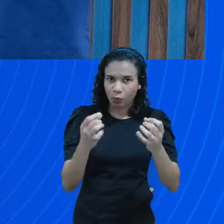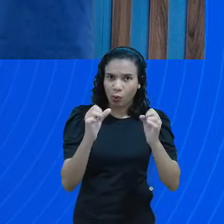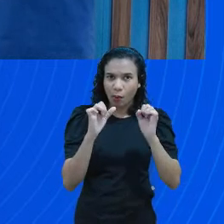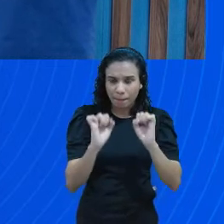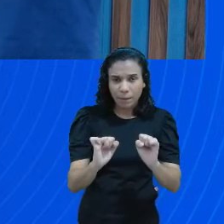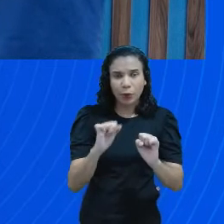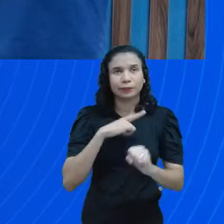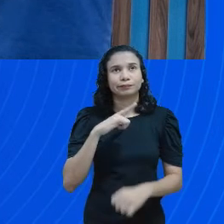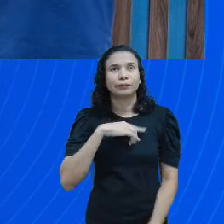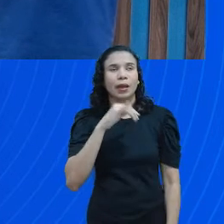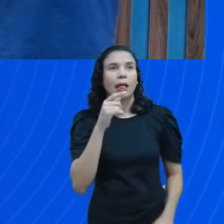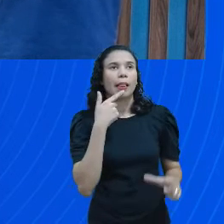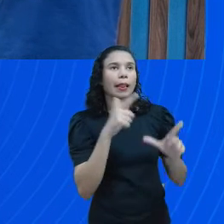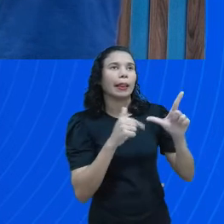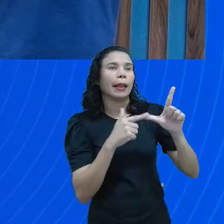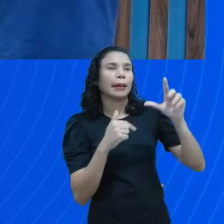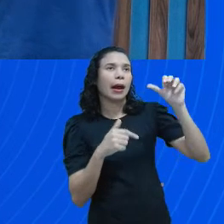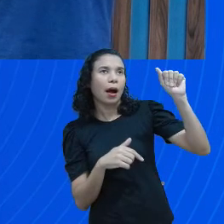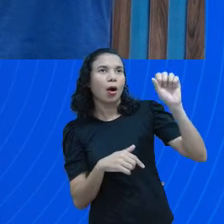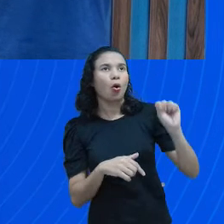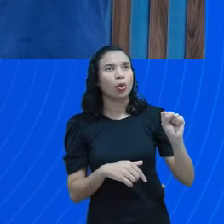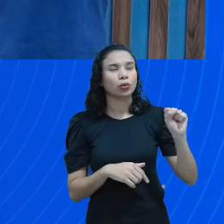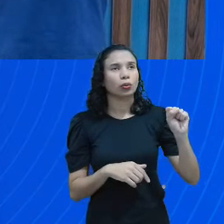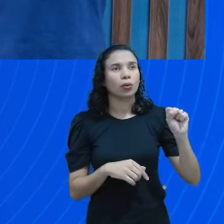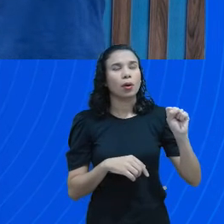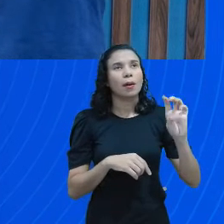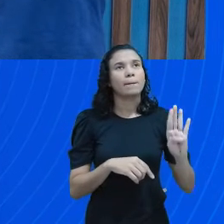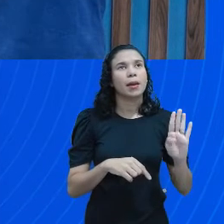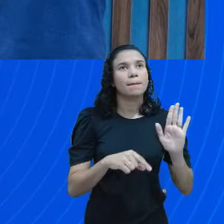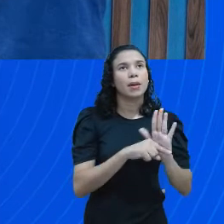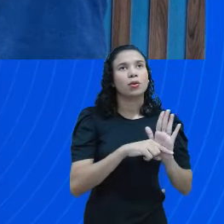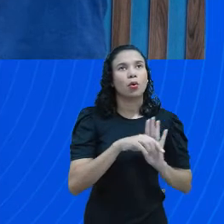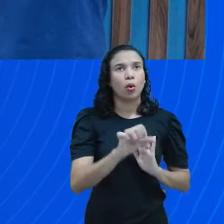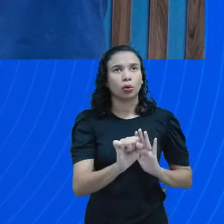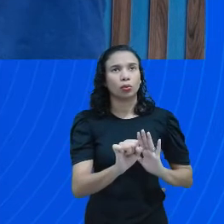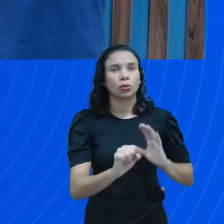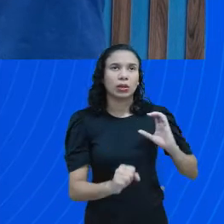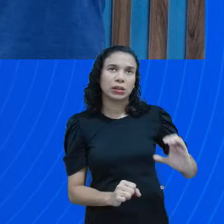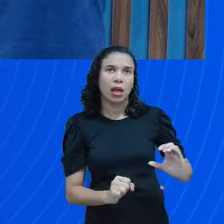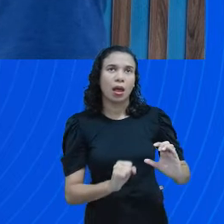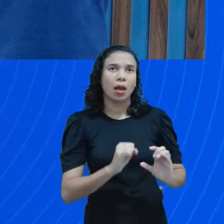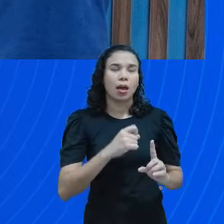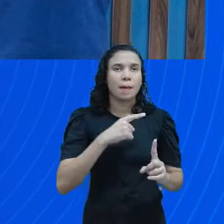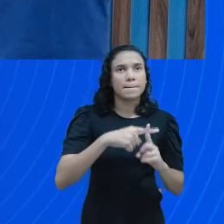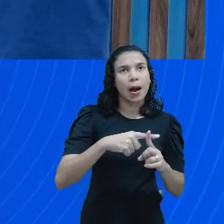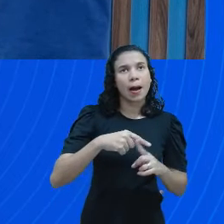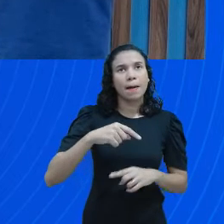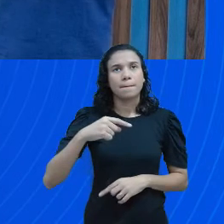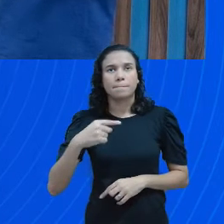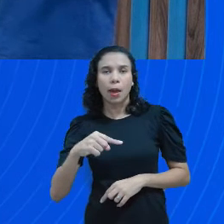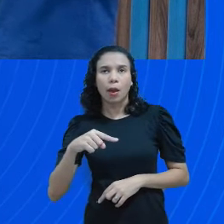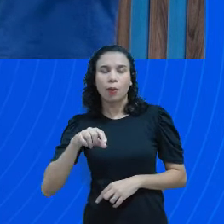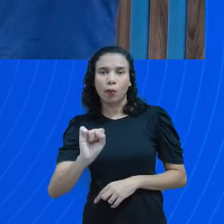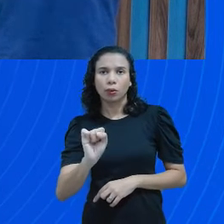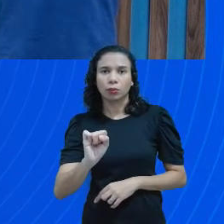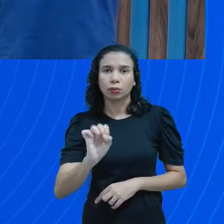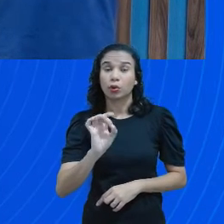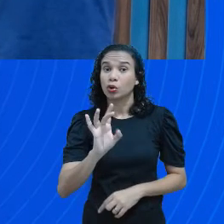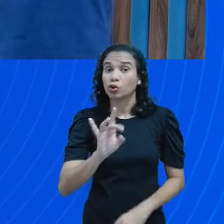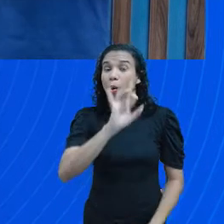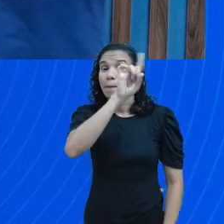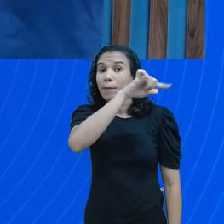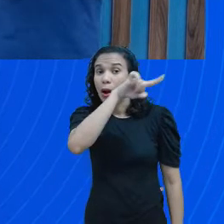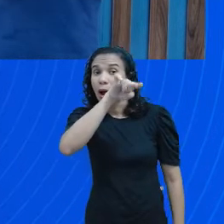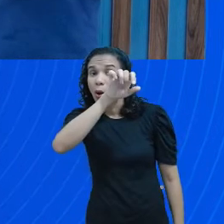assim, letra A, 8, letra B, menos 8, letra C, mais ou menos 8. E você só pode marcar o número 8, porque estou falando